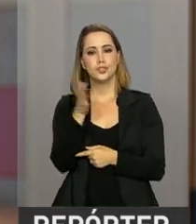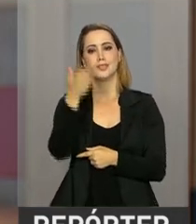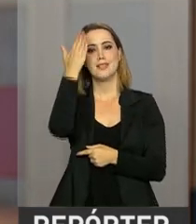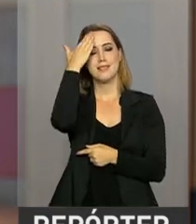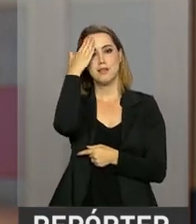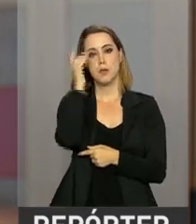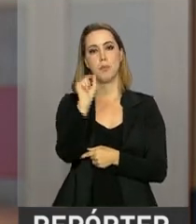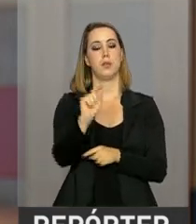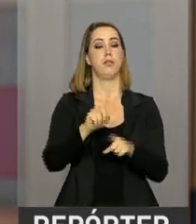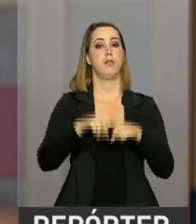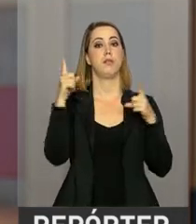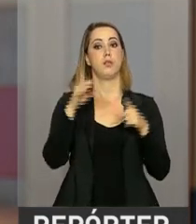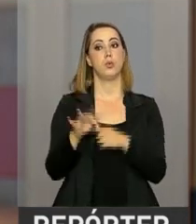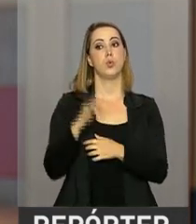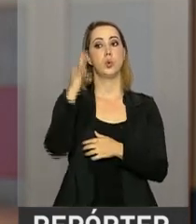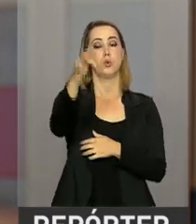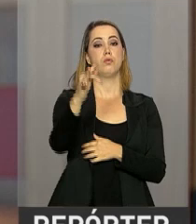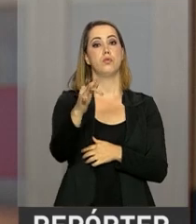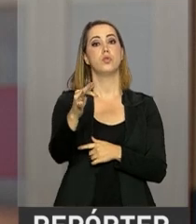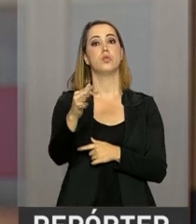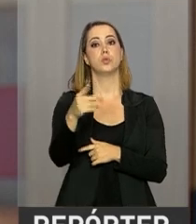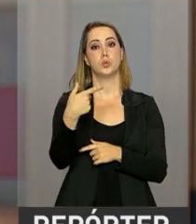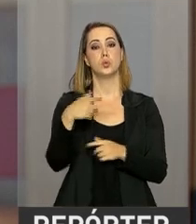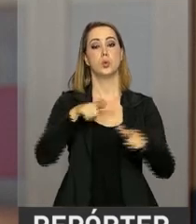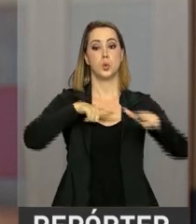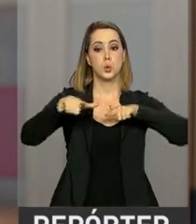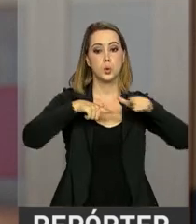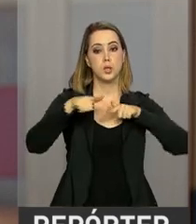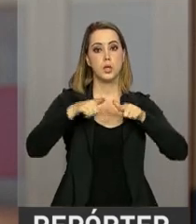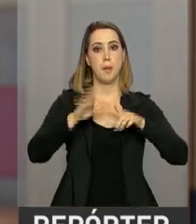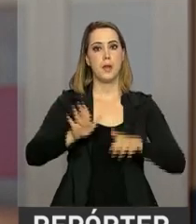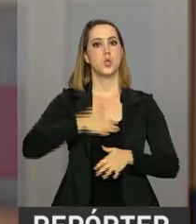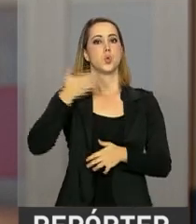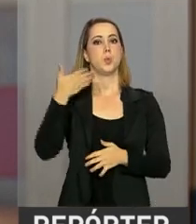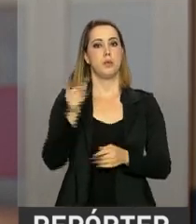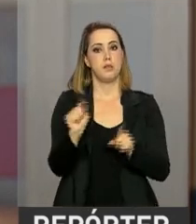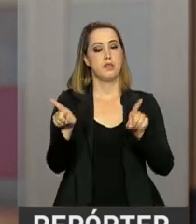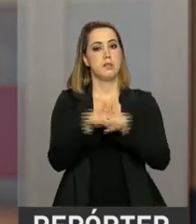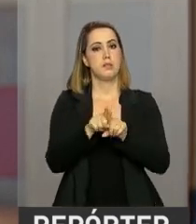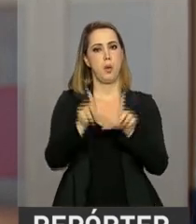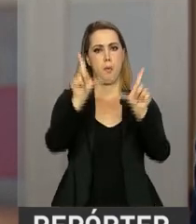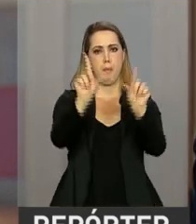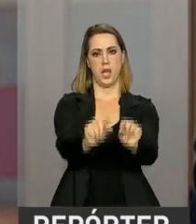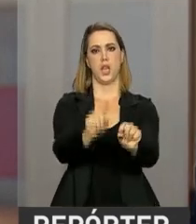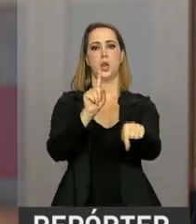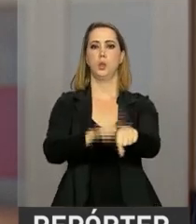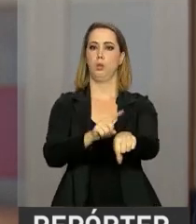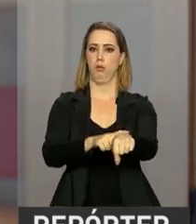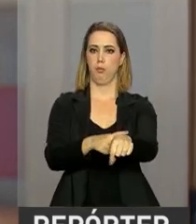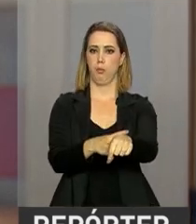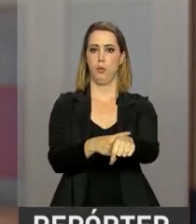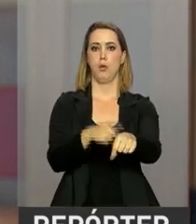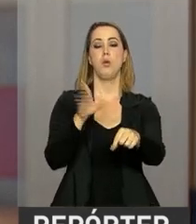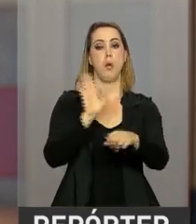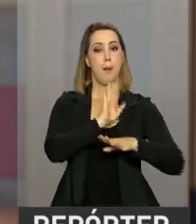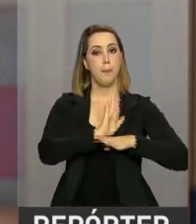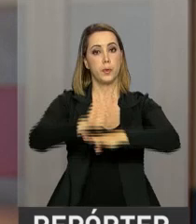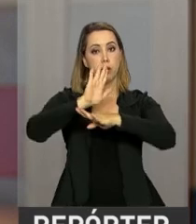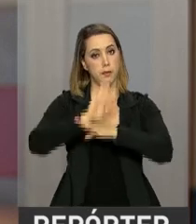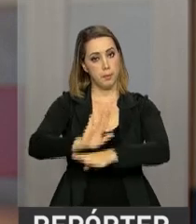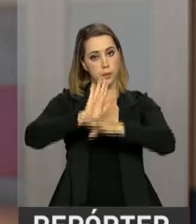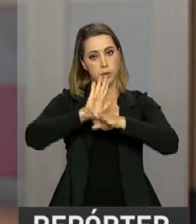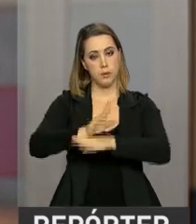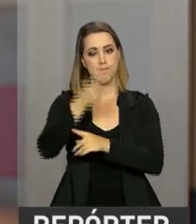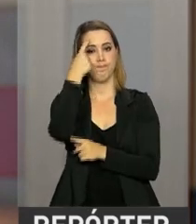Então, no futuro, a Operação Ágata será surpresa, será de pequena duração, será muito apoiada em termos